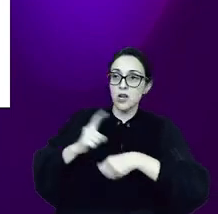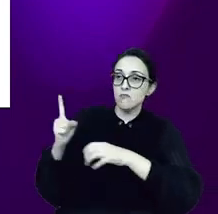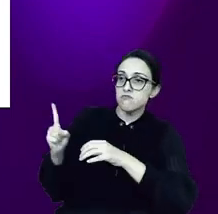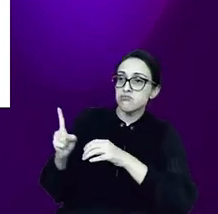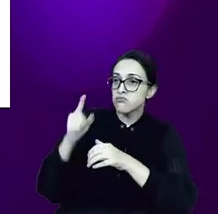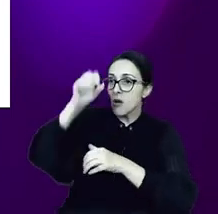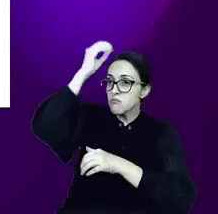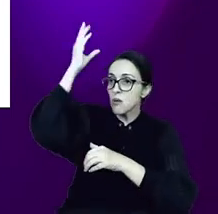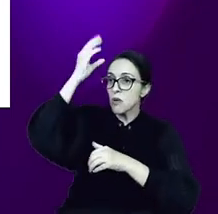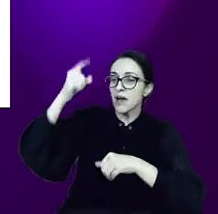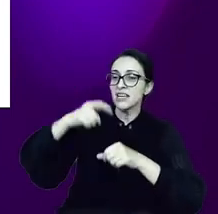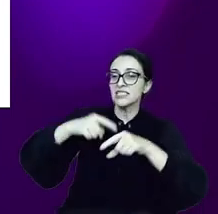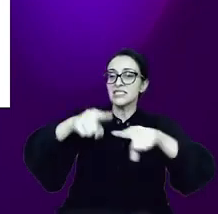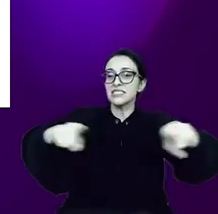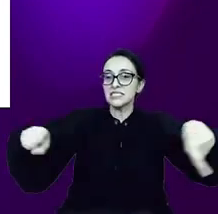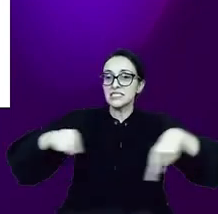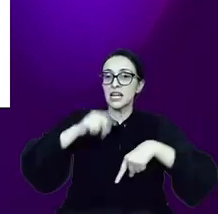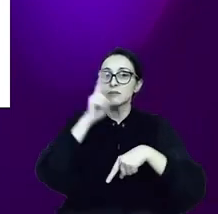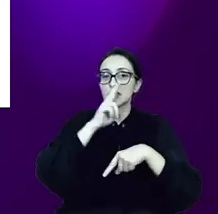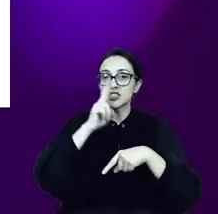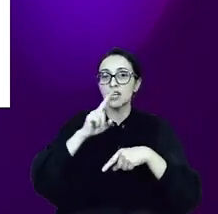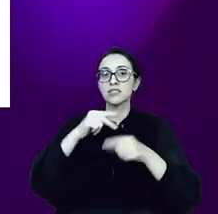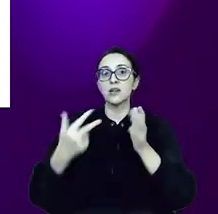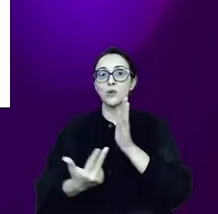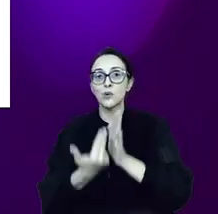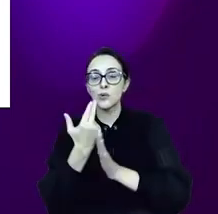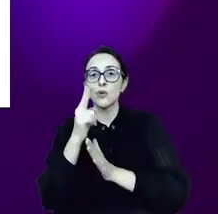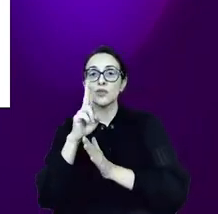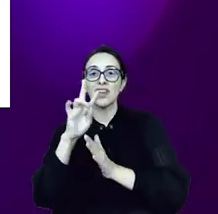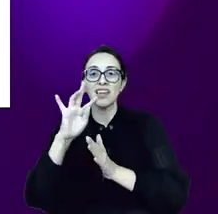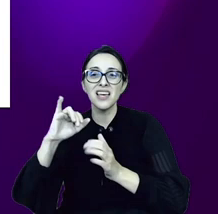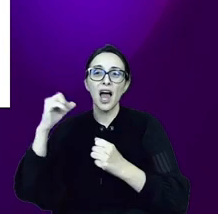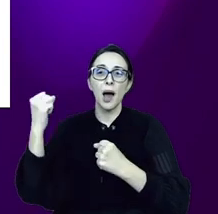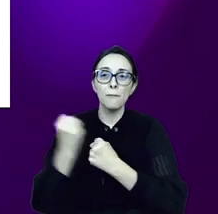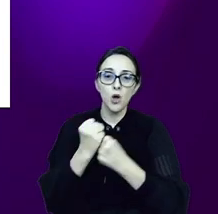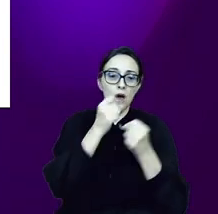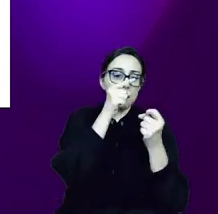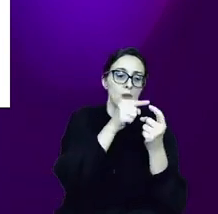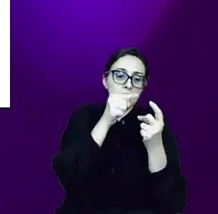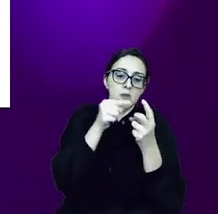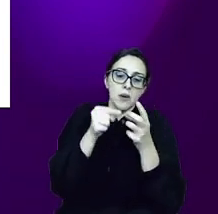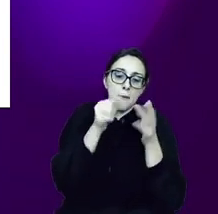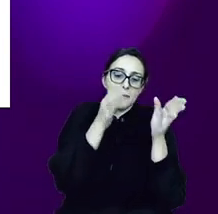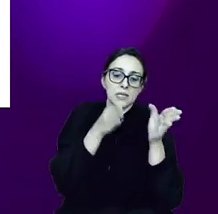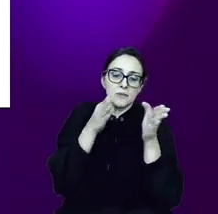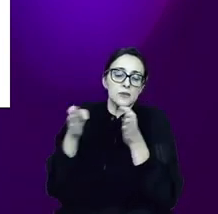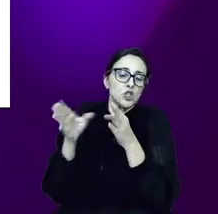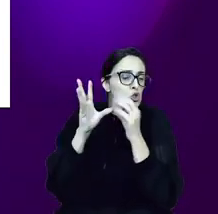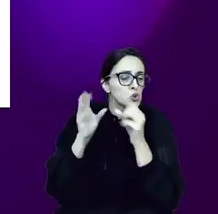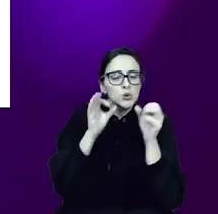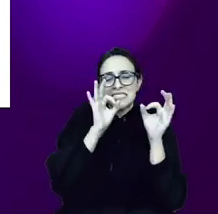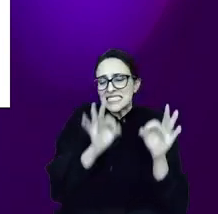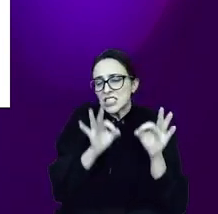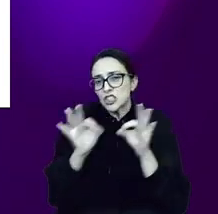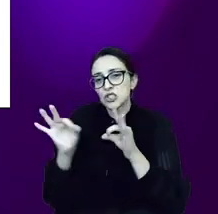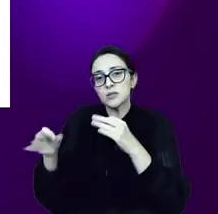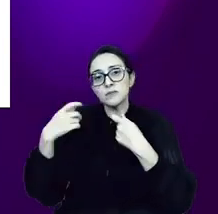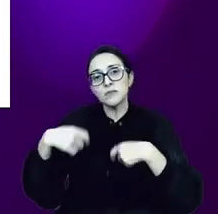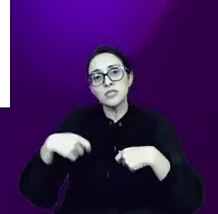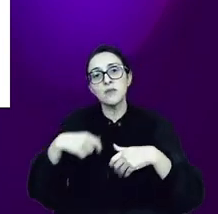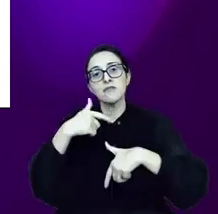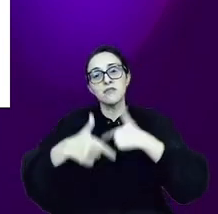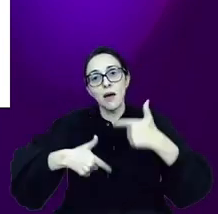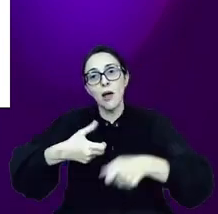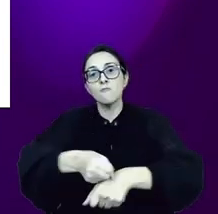de emergência, o neurocirurgião que atua, a UTI com apoio, com estrutura de neurointensivismo. Nós temos feito esse